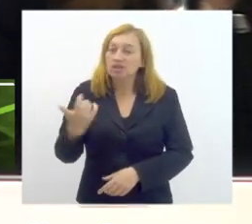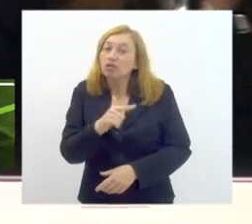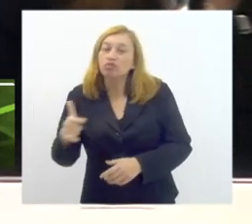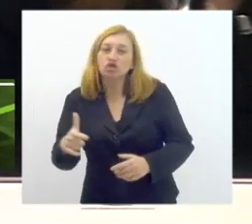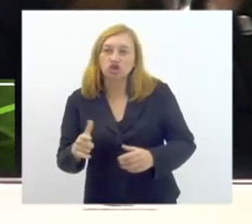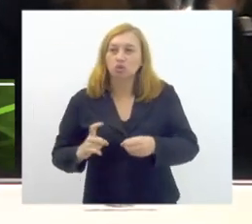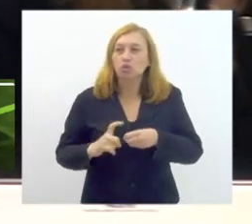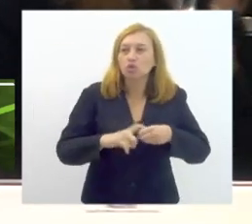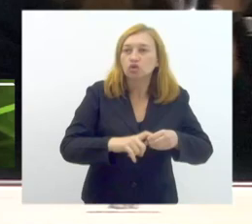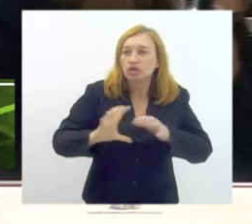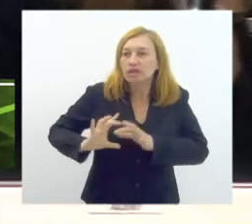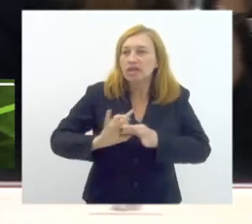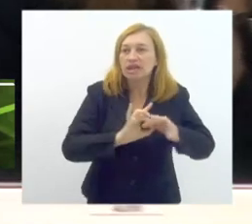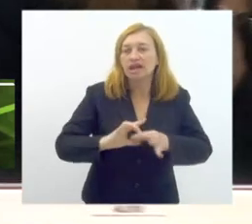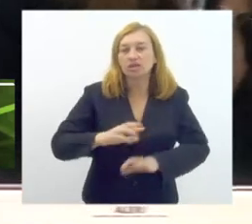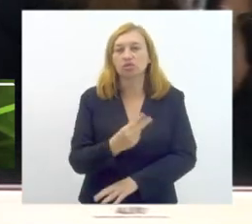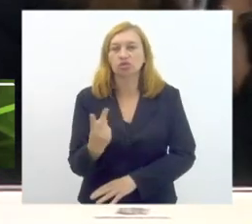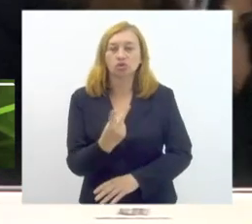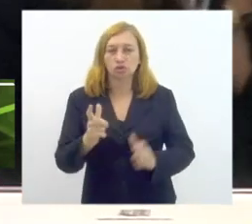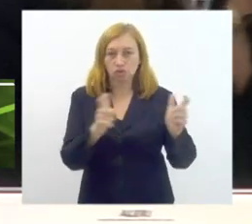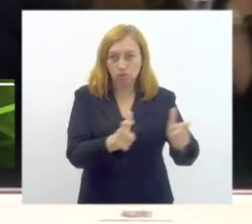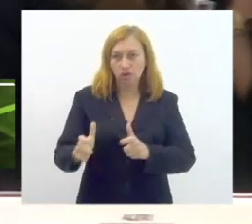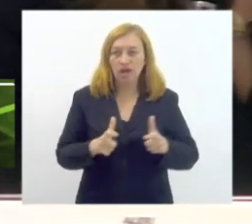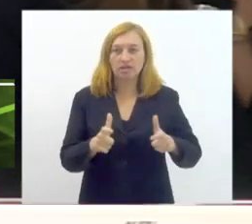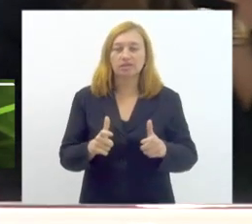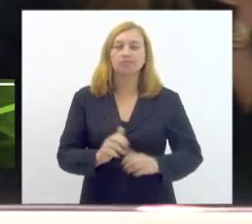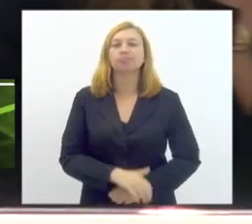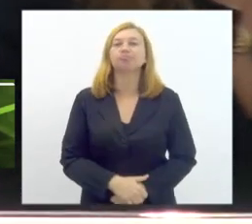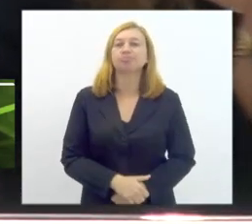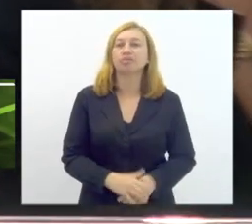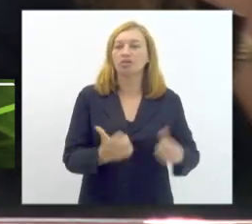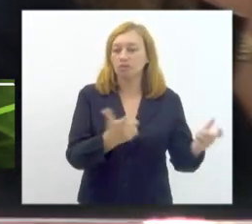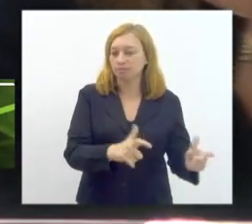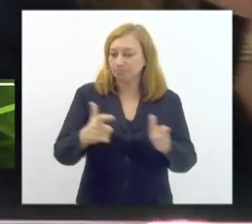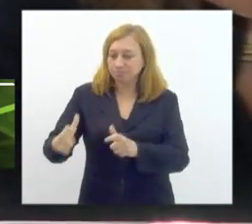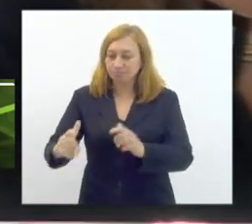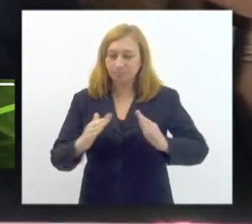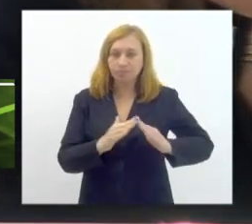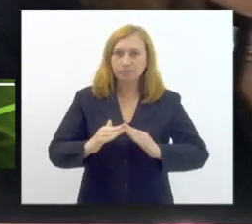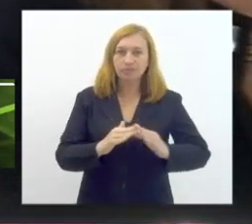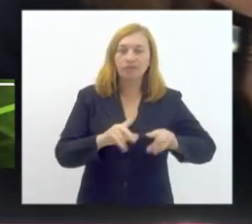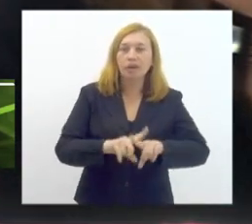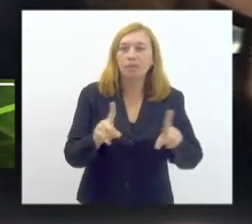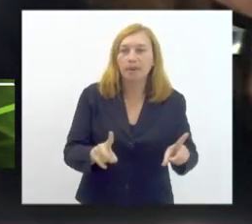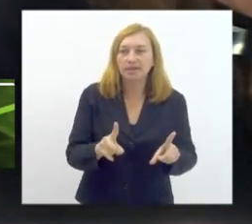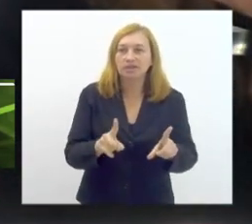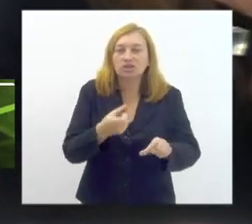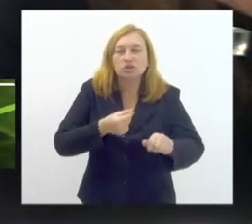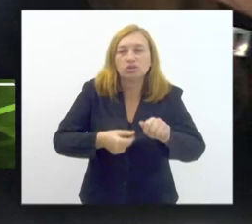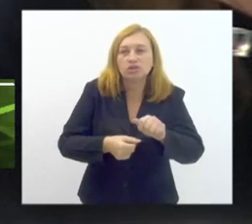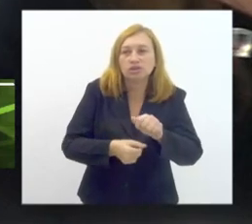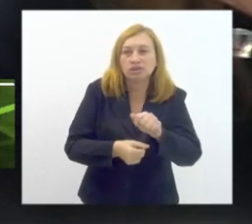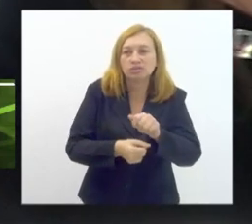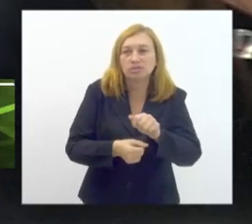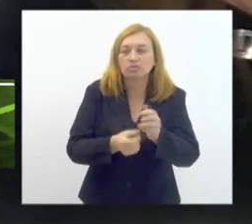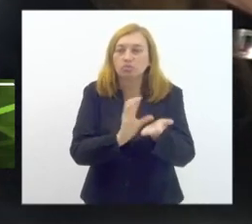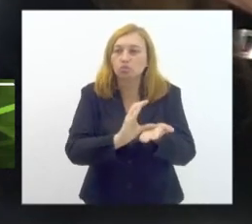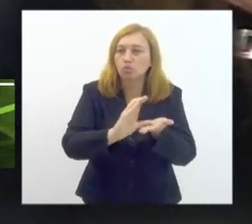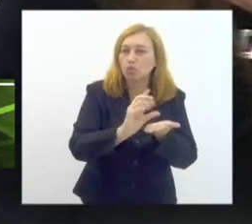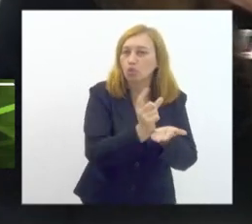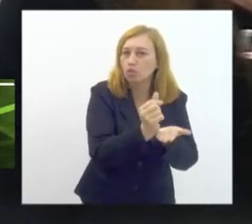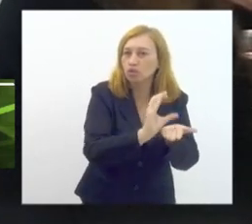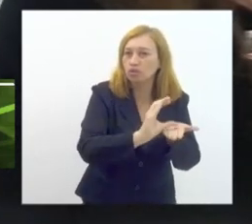consórcio que integrasse as duas regiões. Duas regiões vizinhas, mas de orçamentos bem diferenciados.